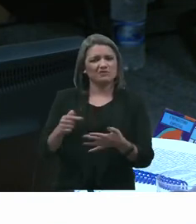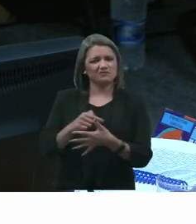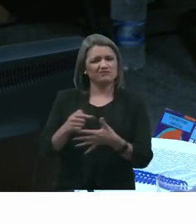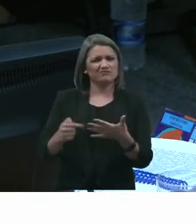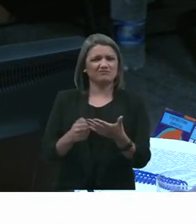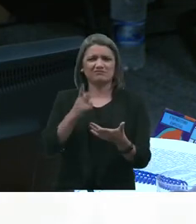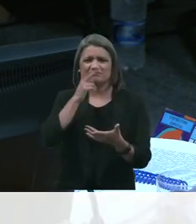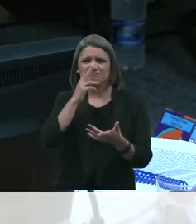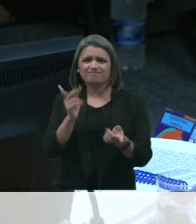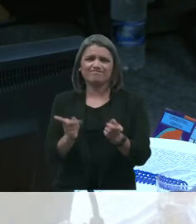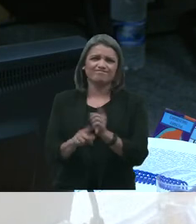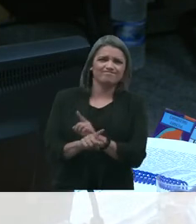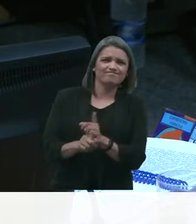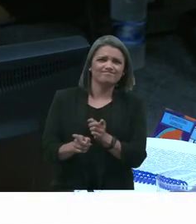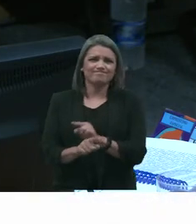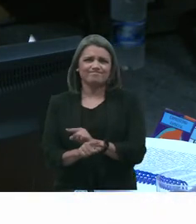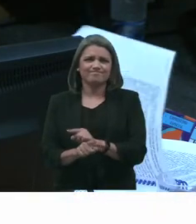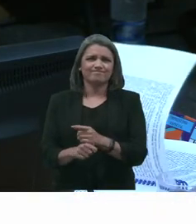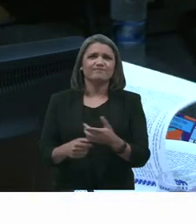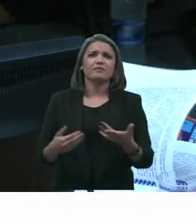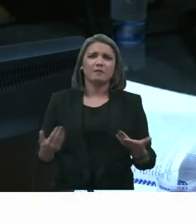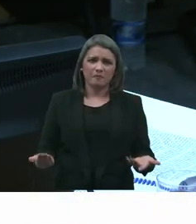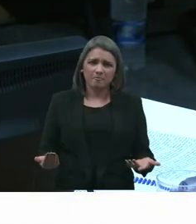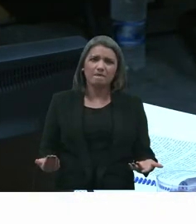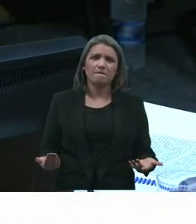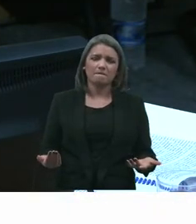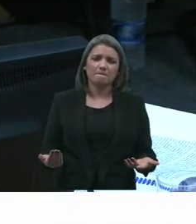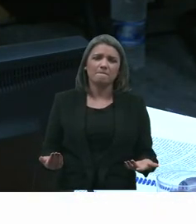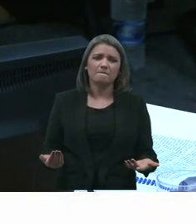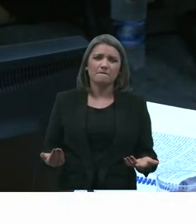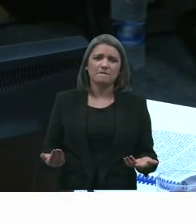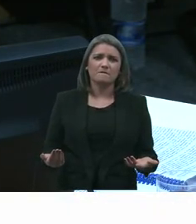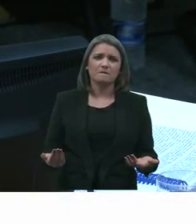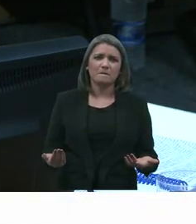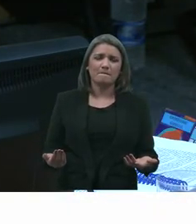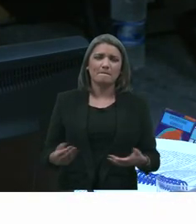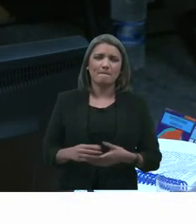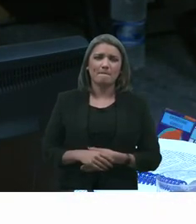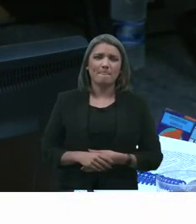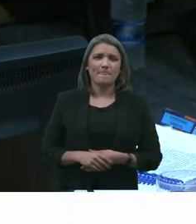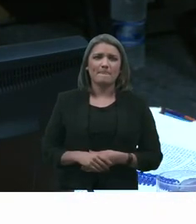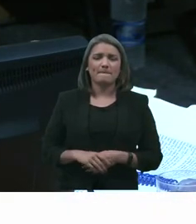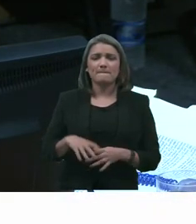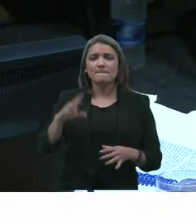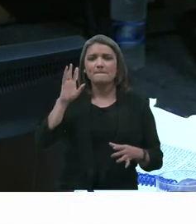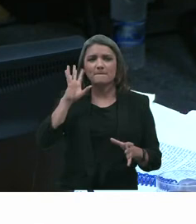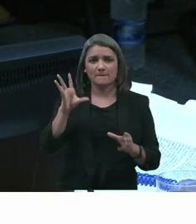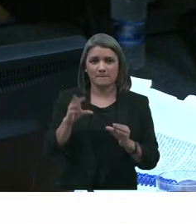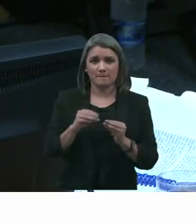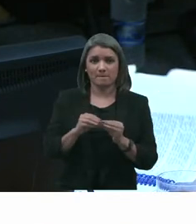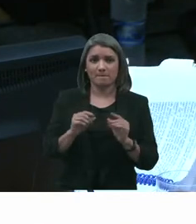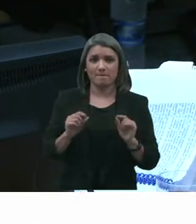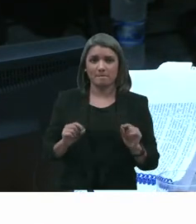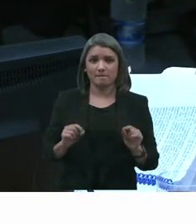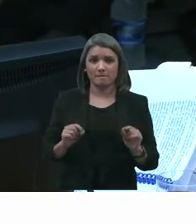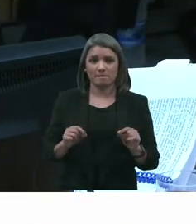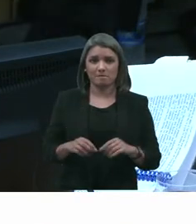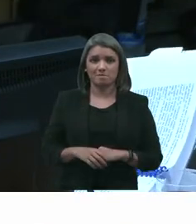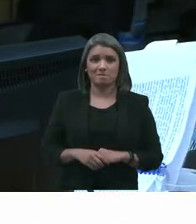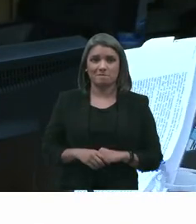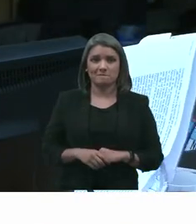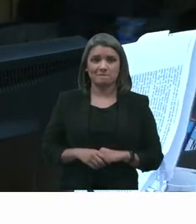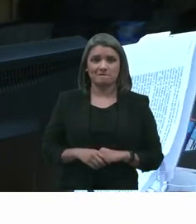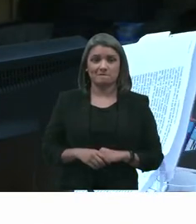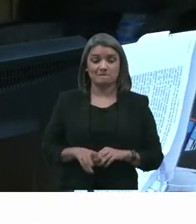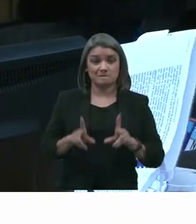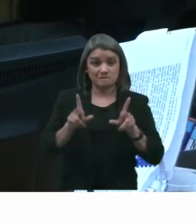voto que eu trouxe, apresentei os fundamentos, que concluiu o seguinte, nessa parte. Como se